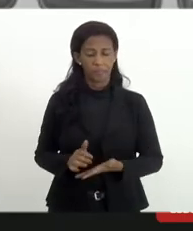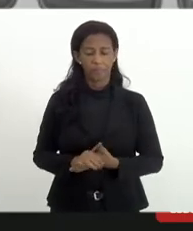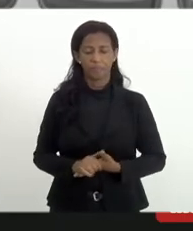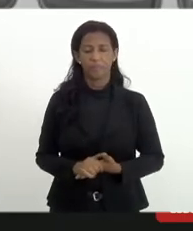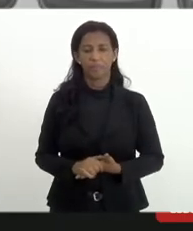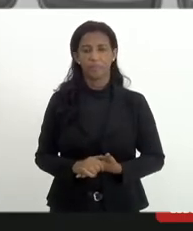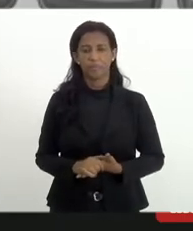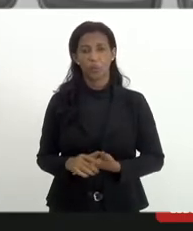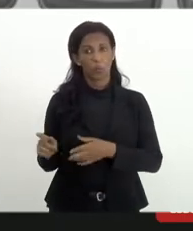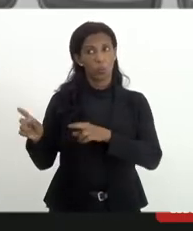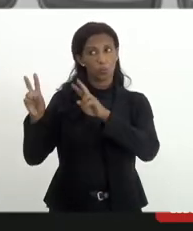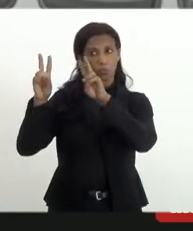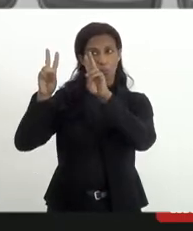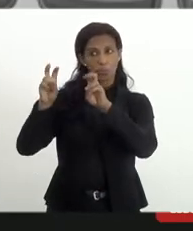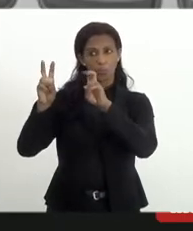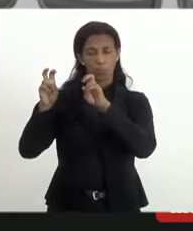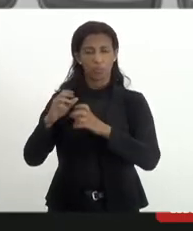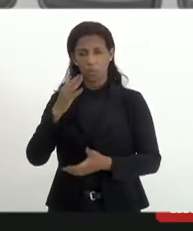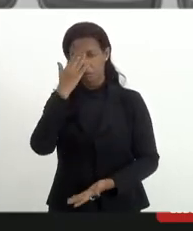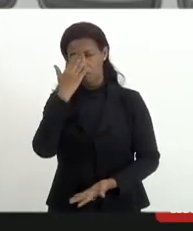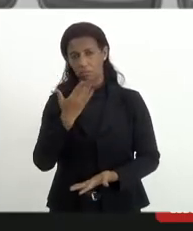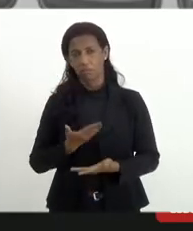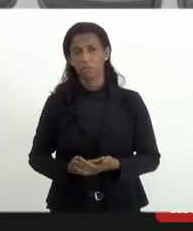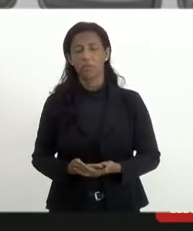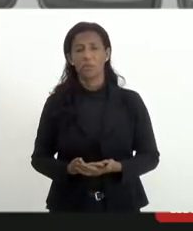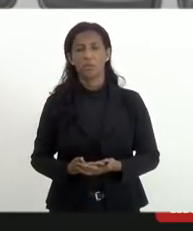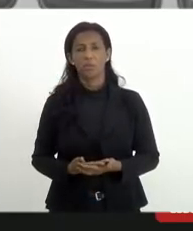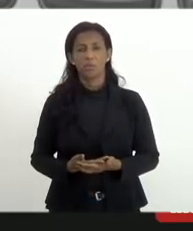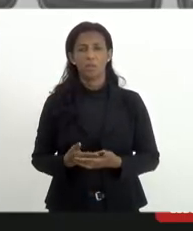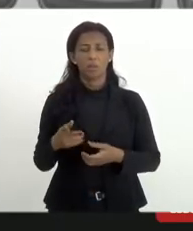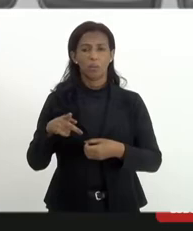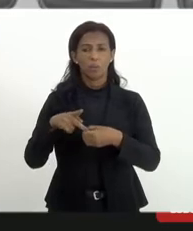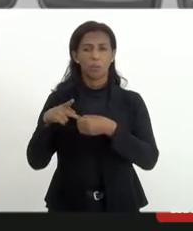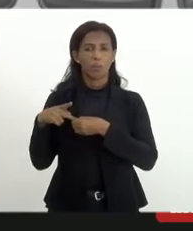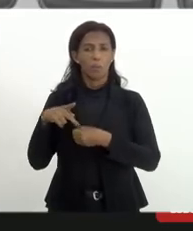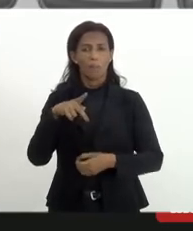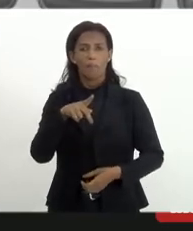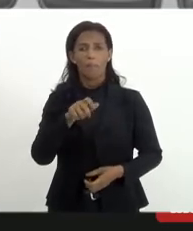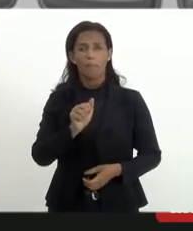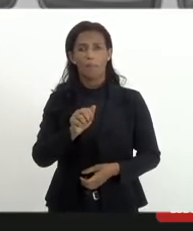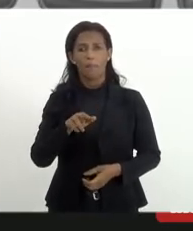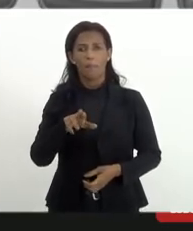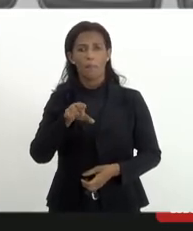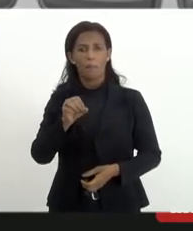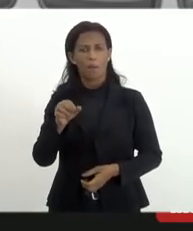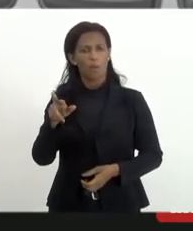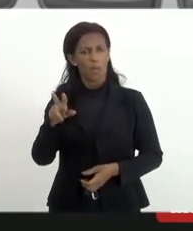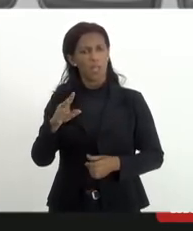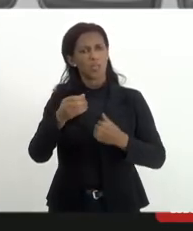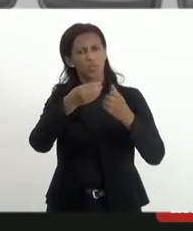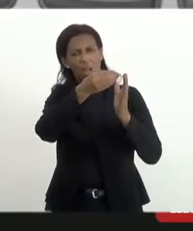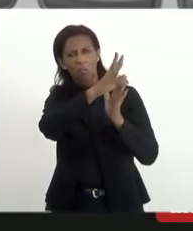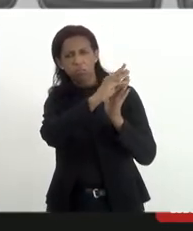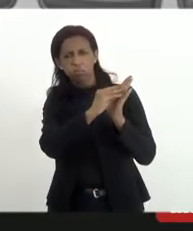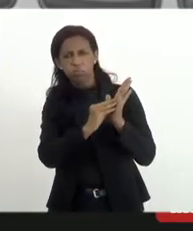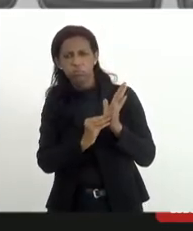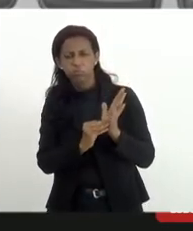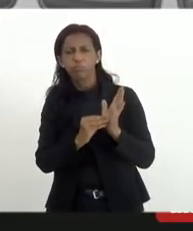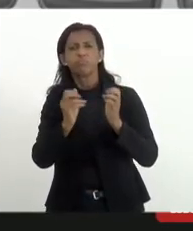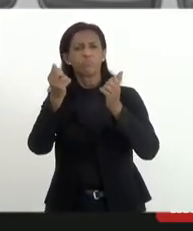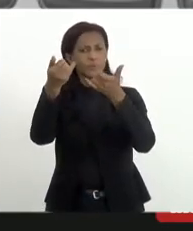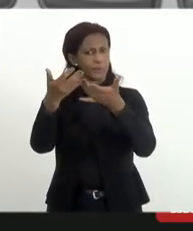Com relação ao tema, acredito que o procurador Paulo Henrique Manier fez uma boa contextualização a